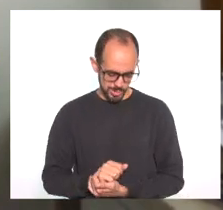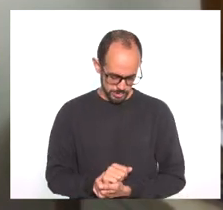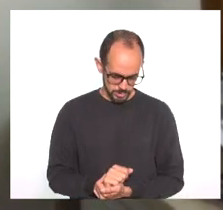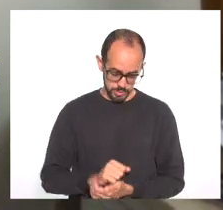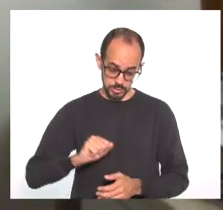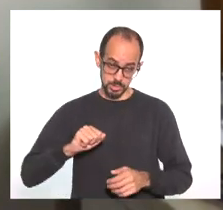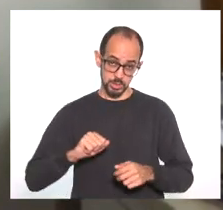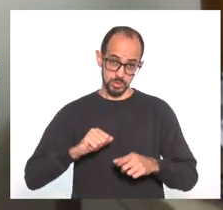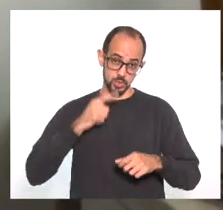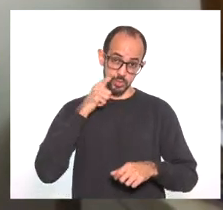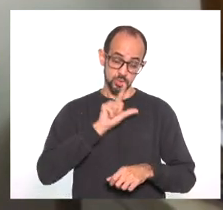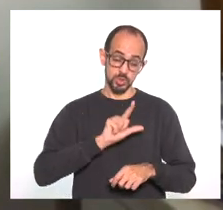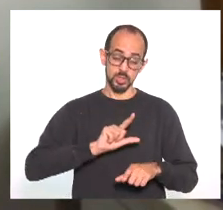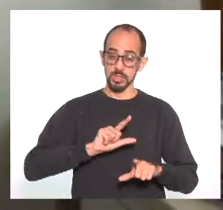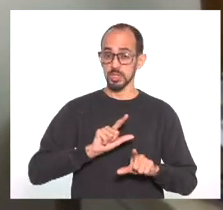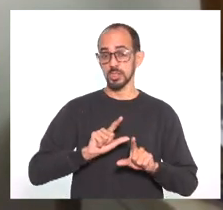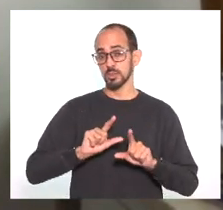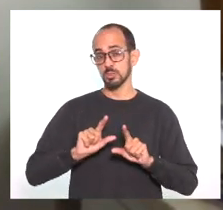elencou